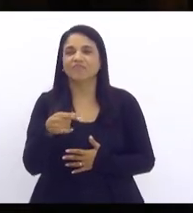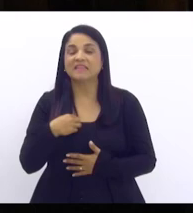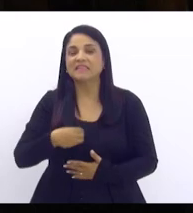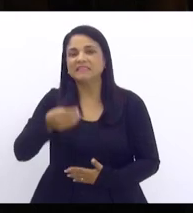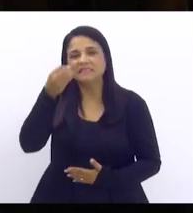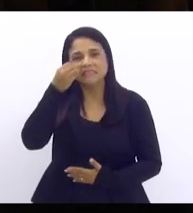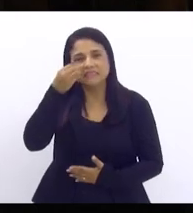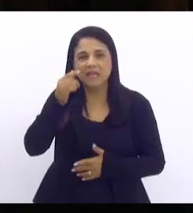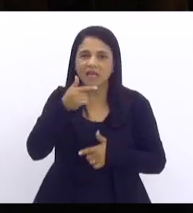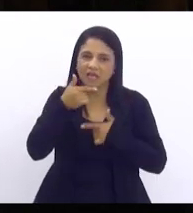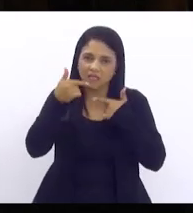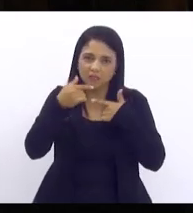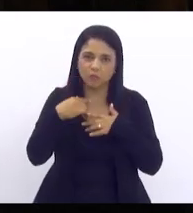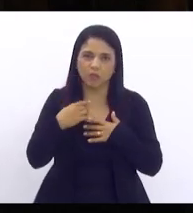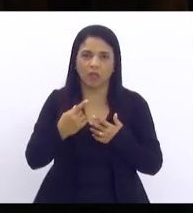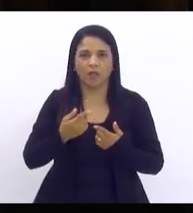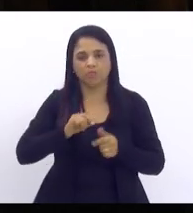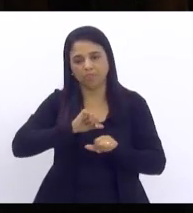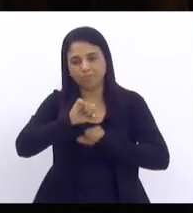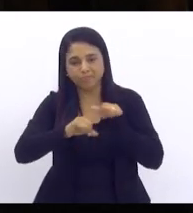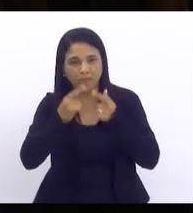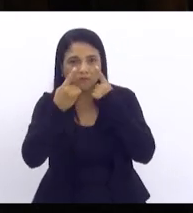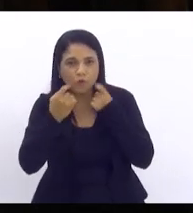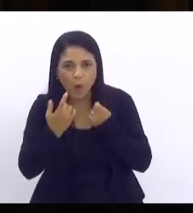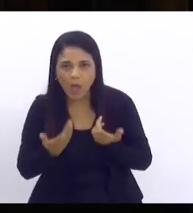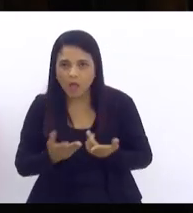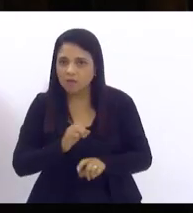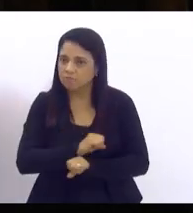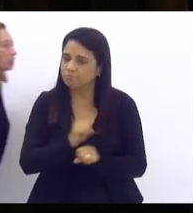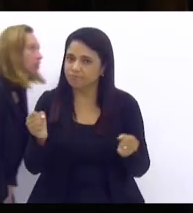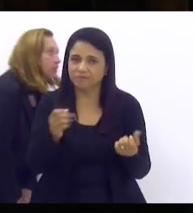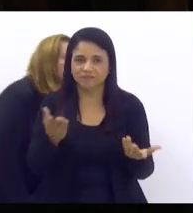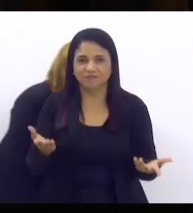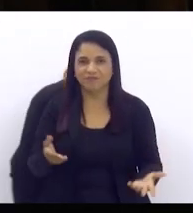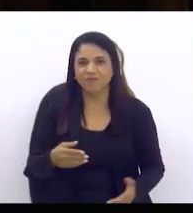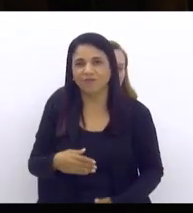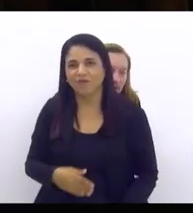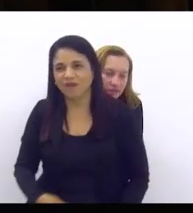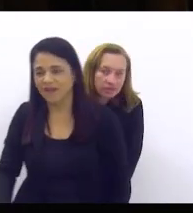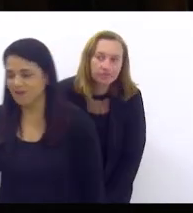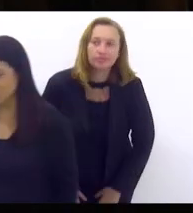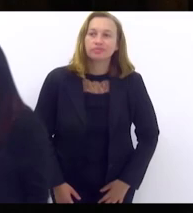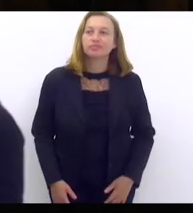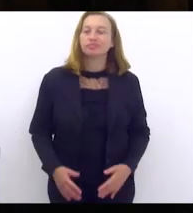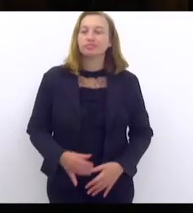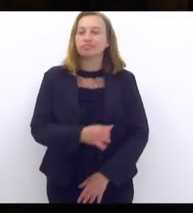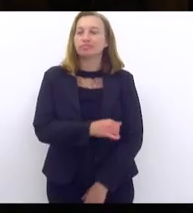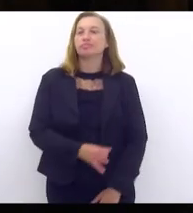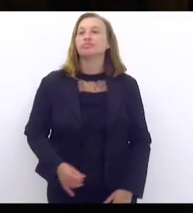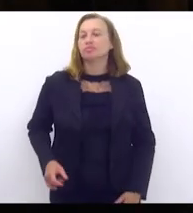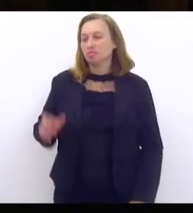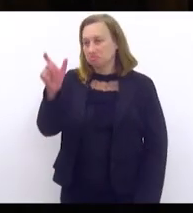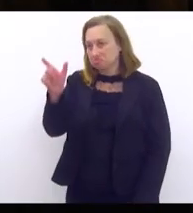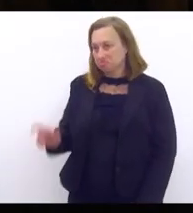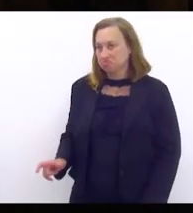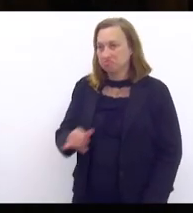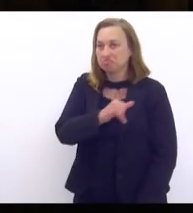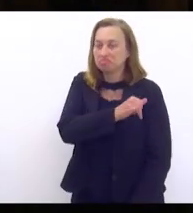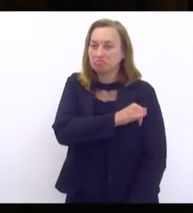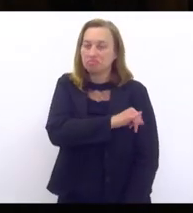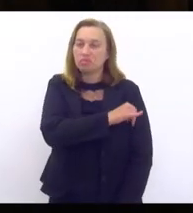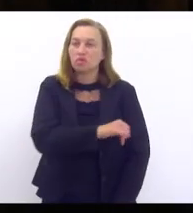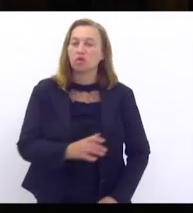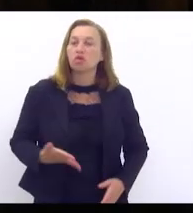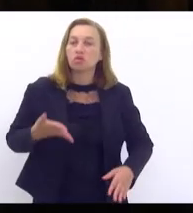dar uma risada do que chorar, porque o carioca, quando chega numa cidade, parece que a gente